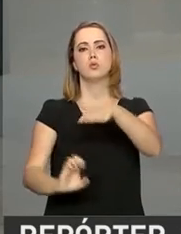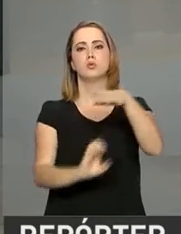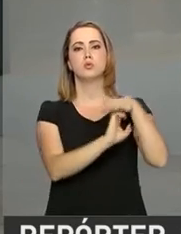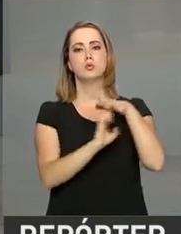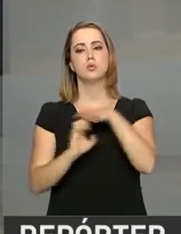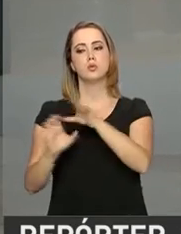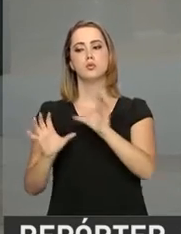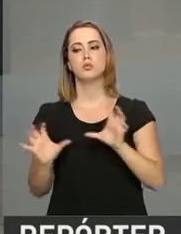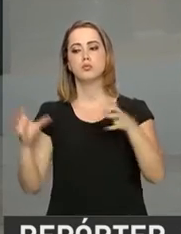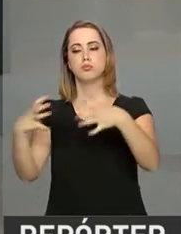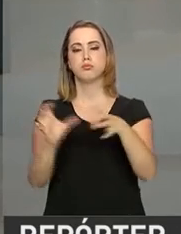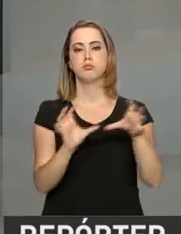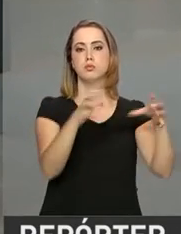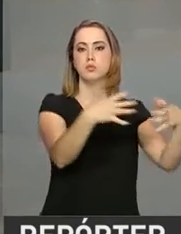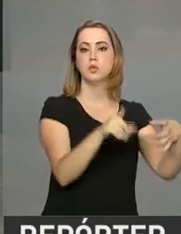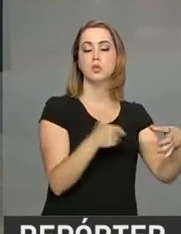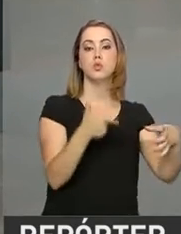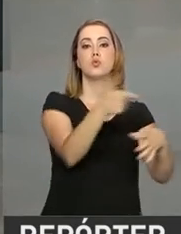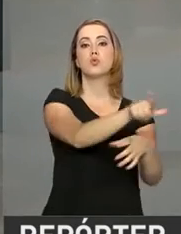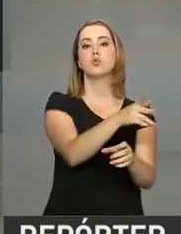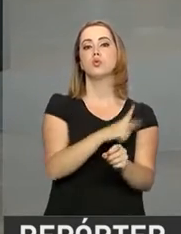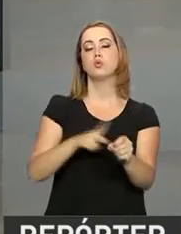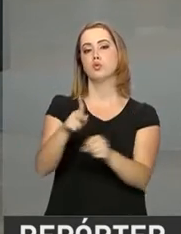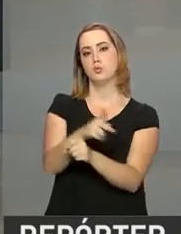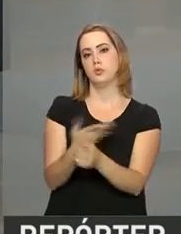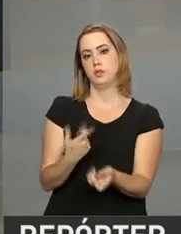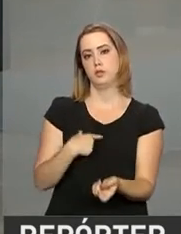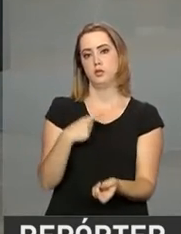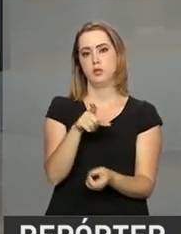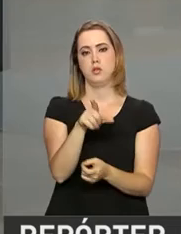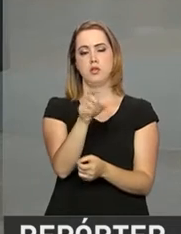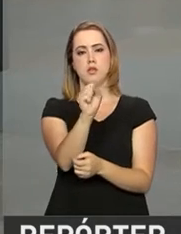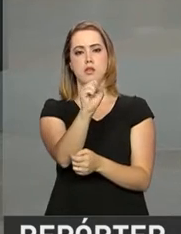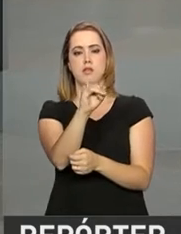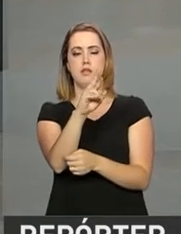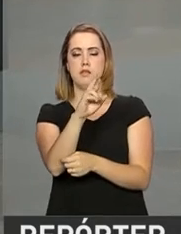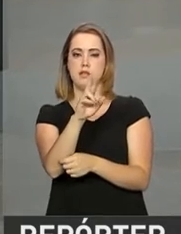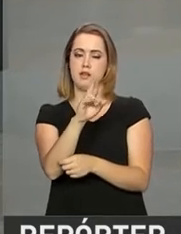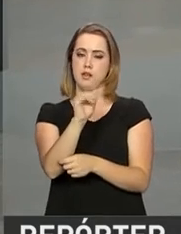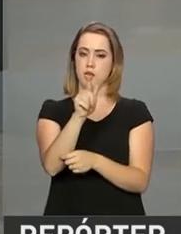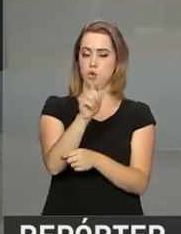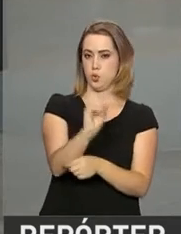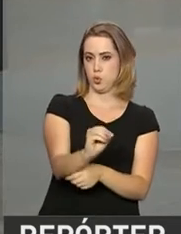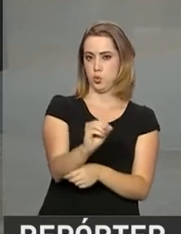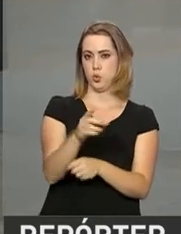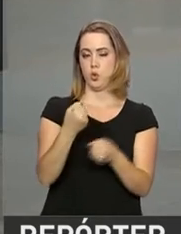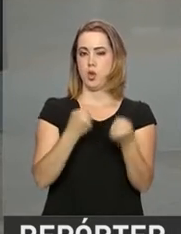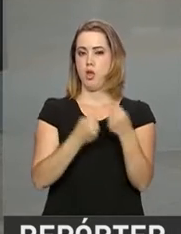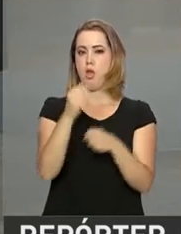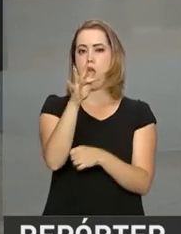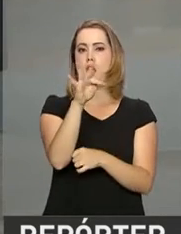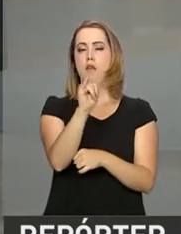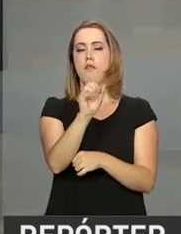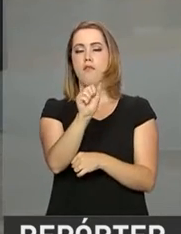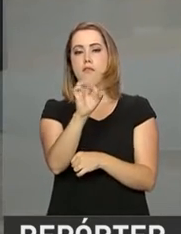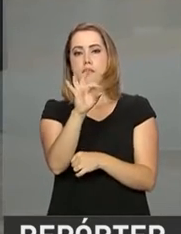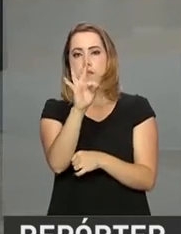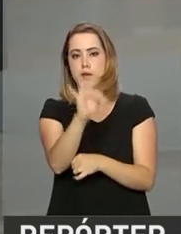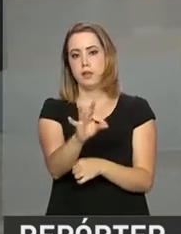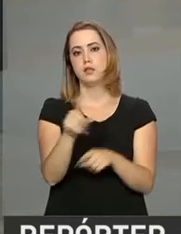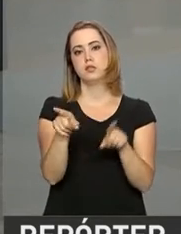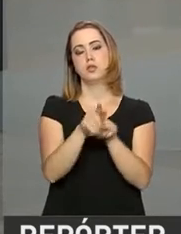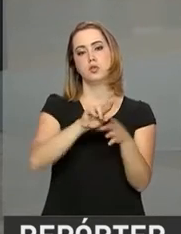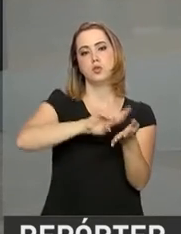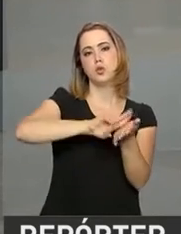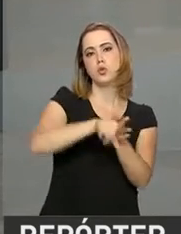grandes grupos econômicos internacionais, como, por exemplo, Sérgio Marchionne, da Fiat, William Lee, da Hyundai, e Ben